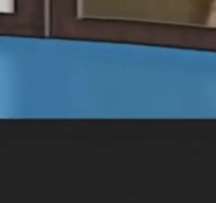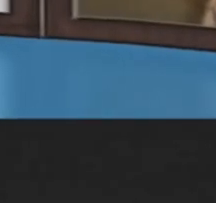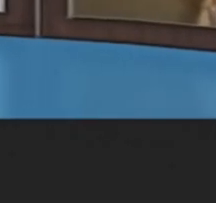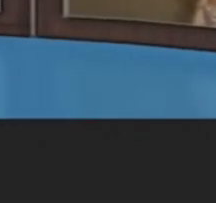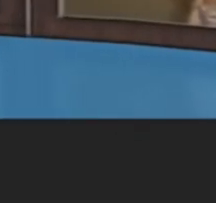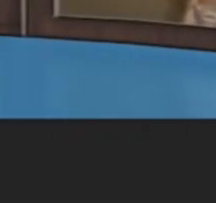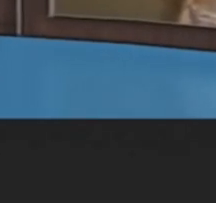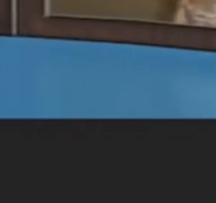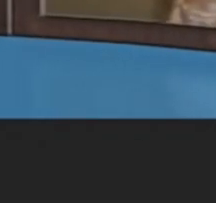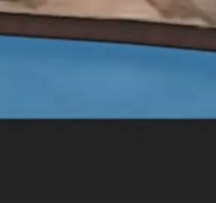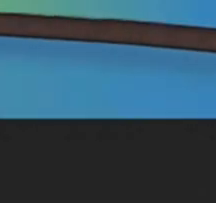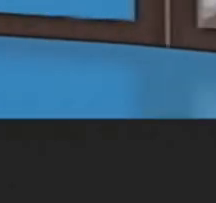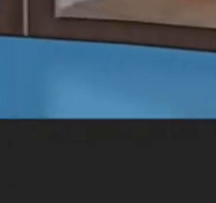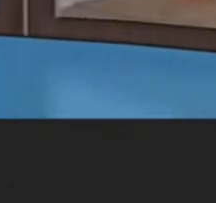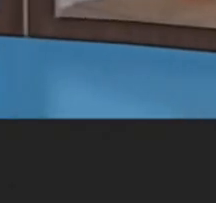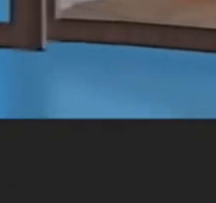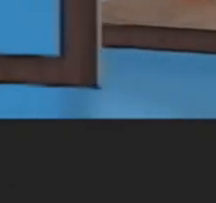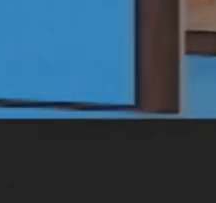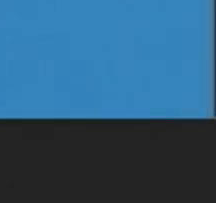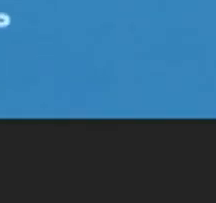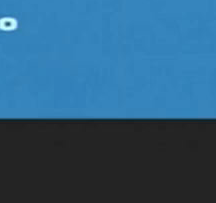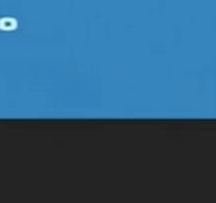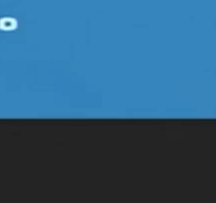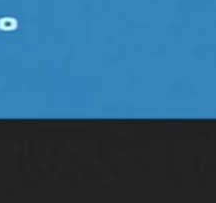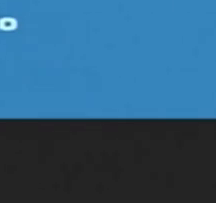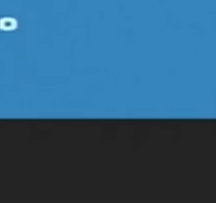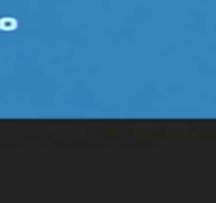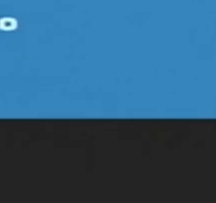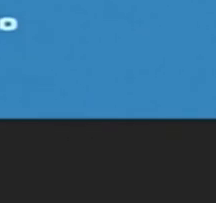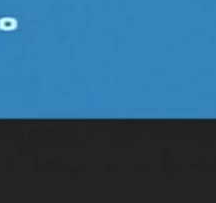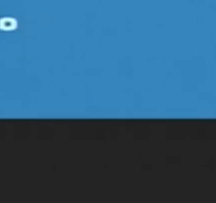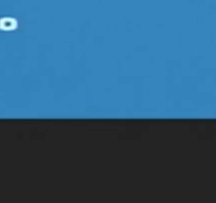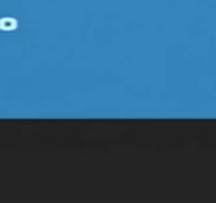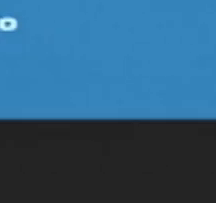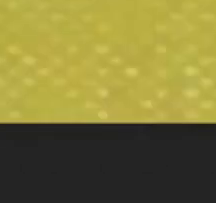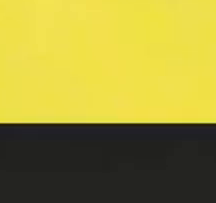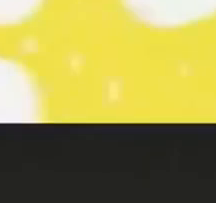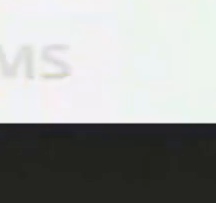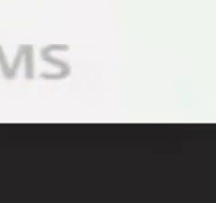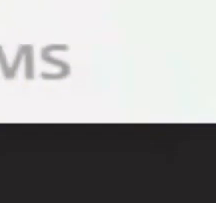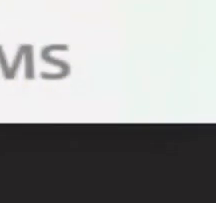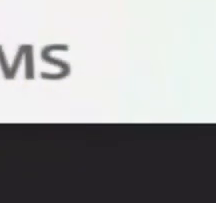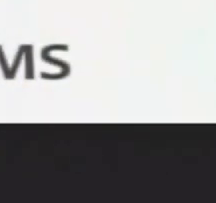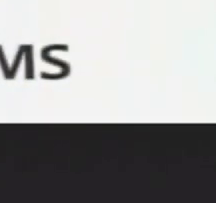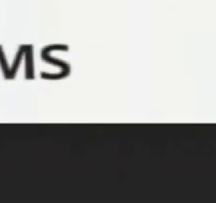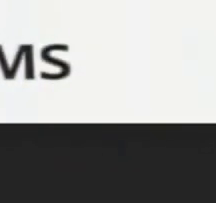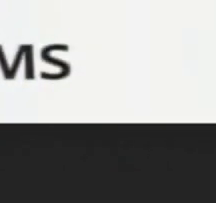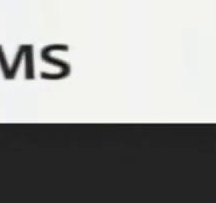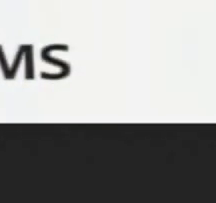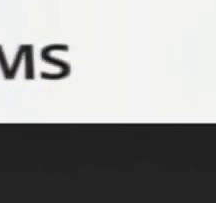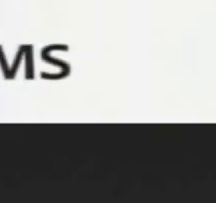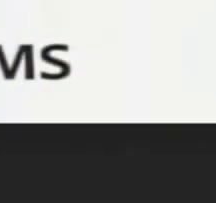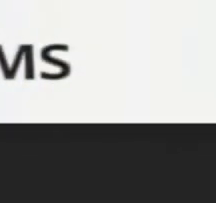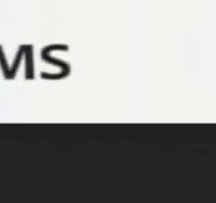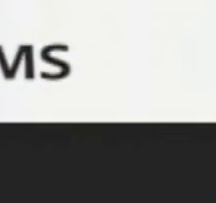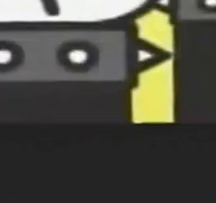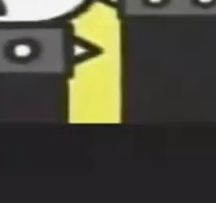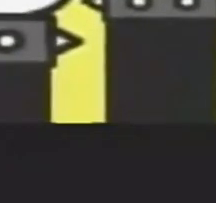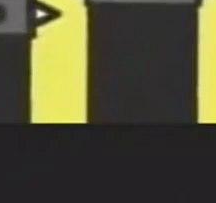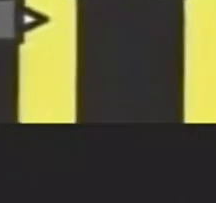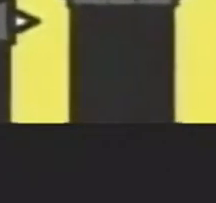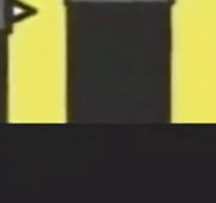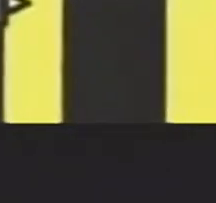totalmente grátis 2º festival de artes plásticas e campo grande dias 29 30 de setembro no clube indaiá